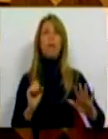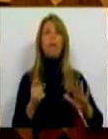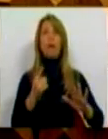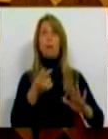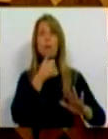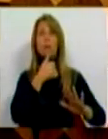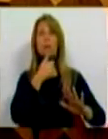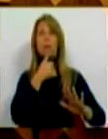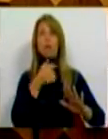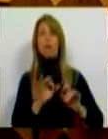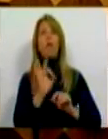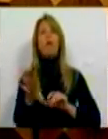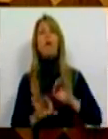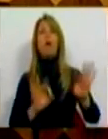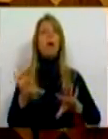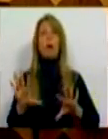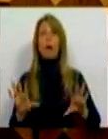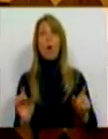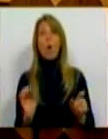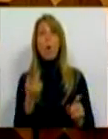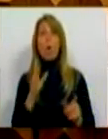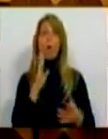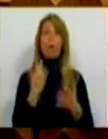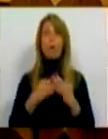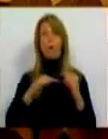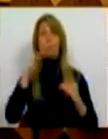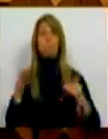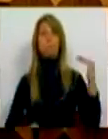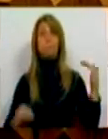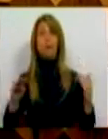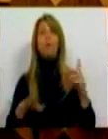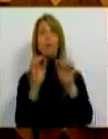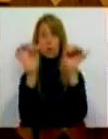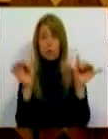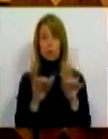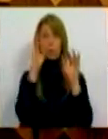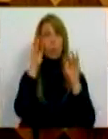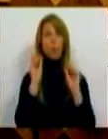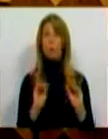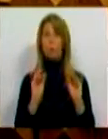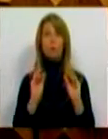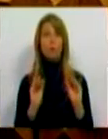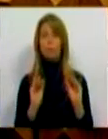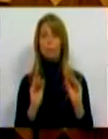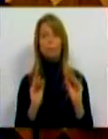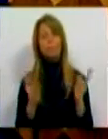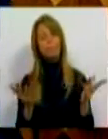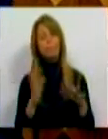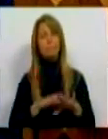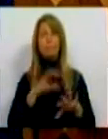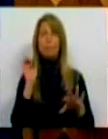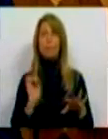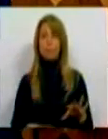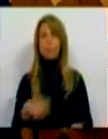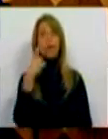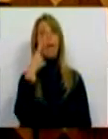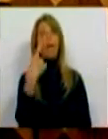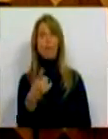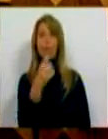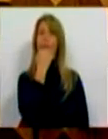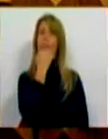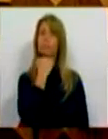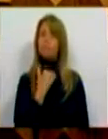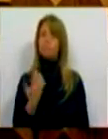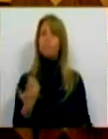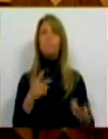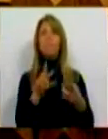nem podem criar instabilidade no sistema educativo. Por esse motivo, registamos com agrado a alteração